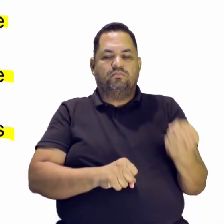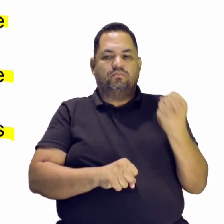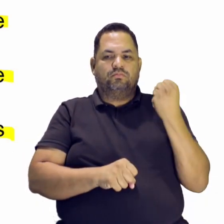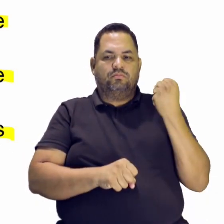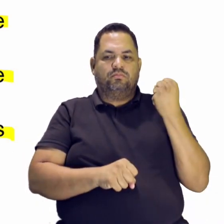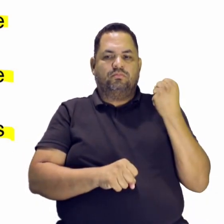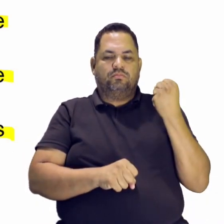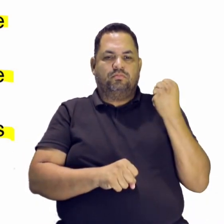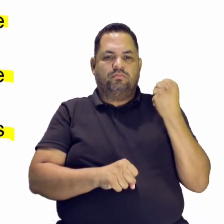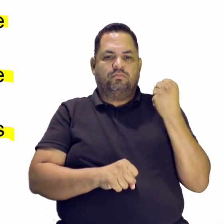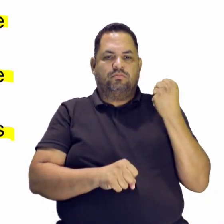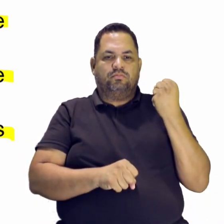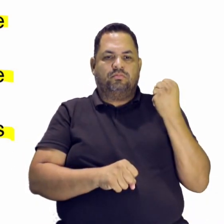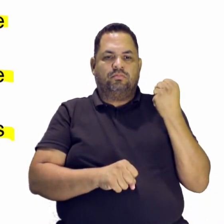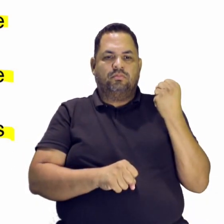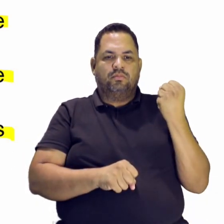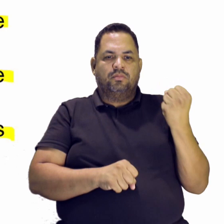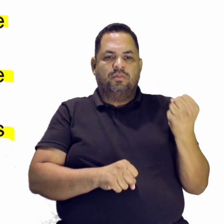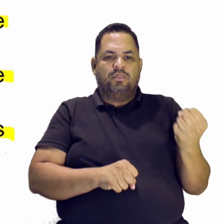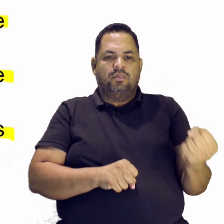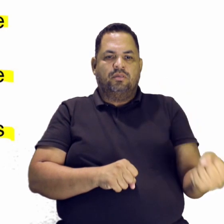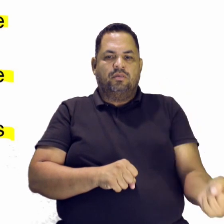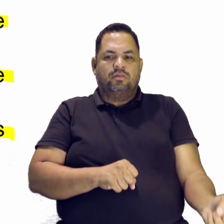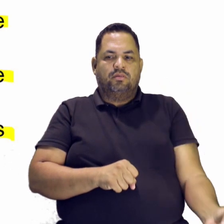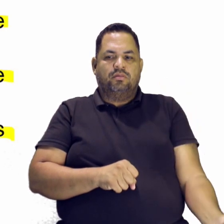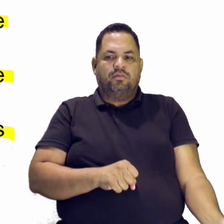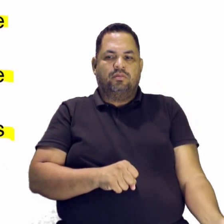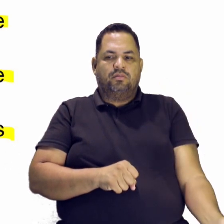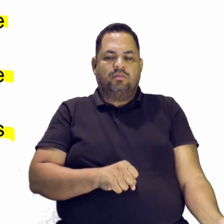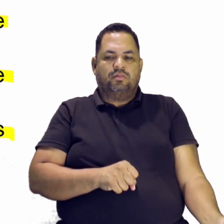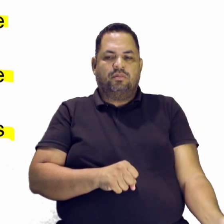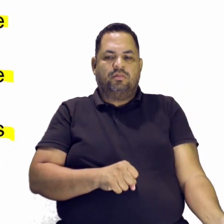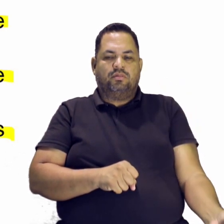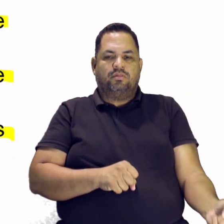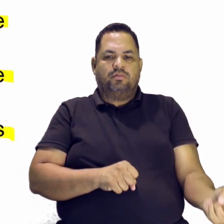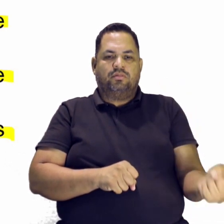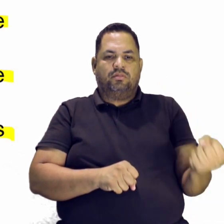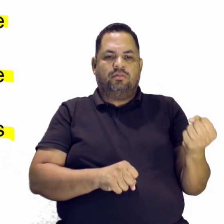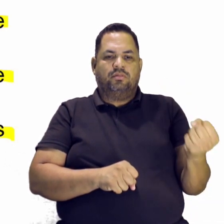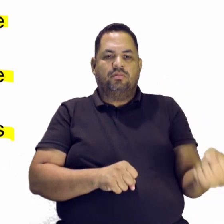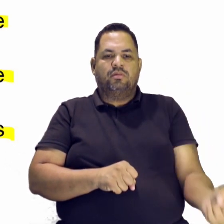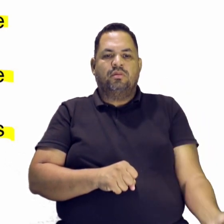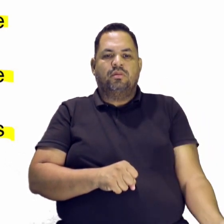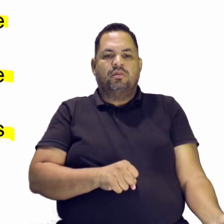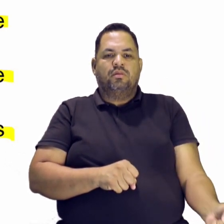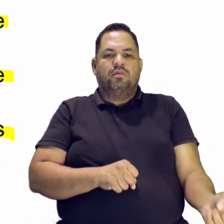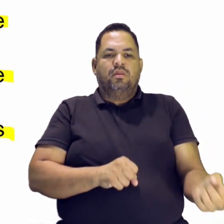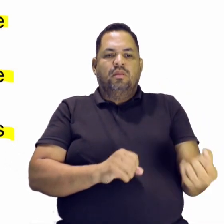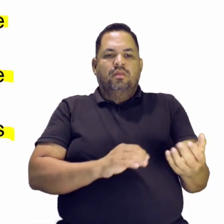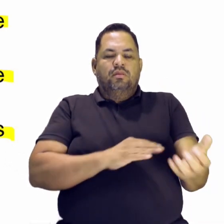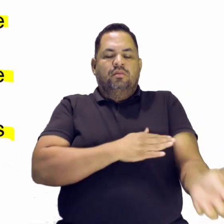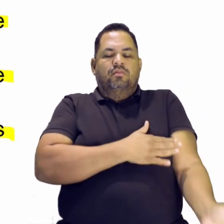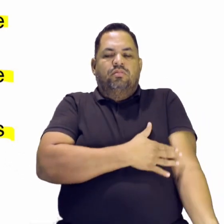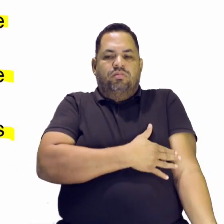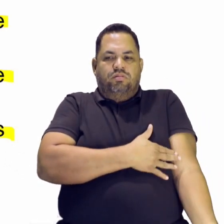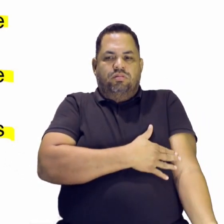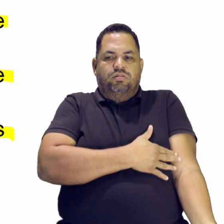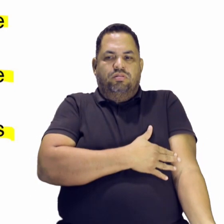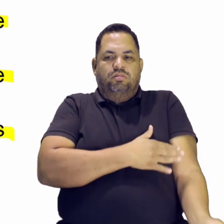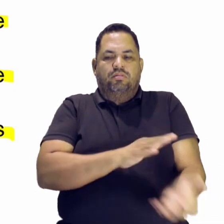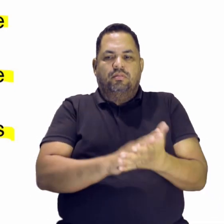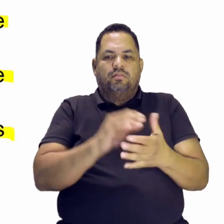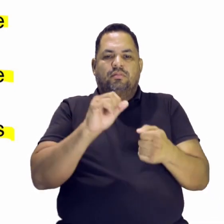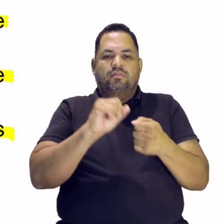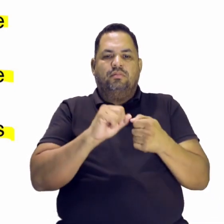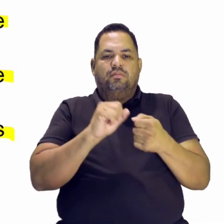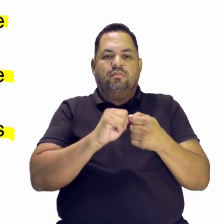e eu tenho uma fase de relaxamento, onde esse meu músculo alonga, ele relaxa, né, ele descansa para realizar o